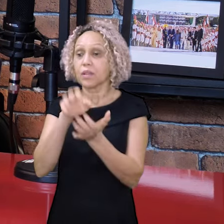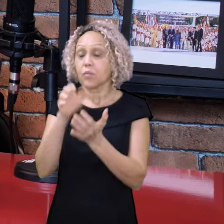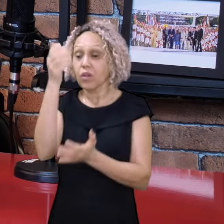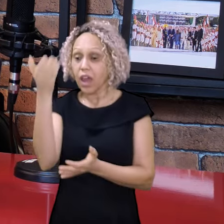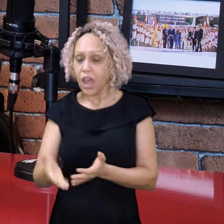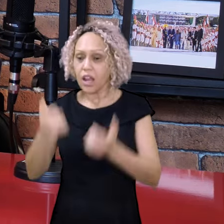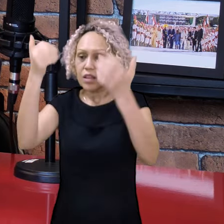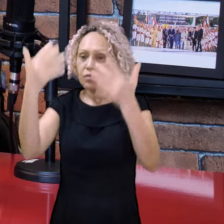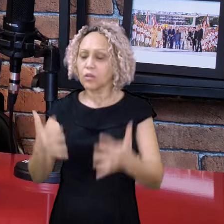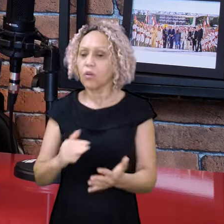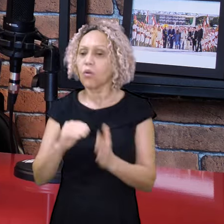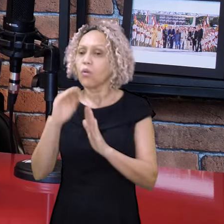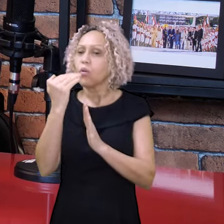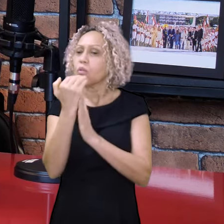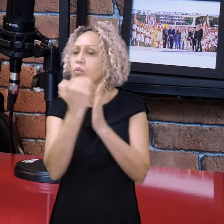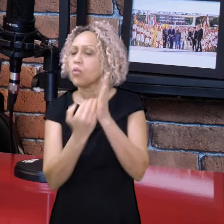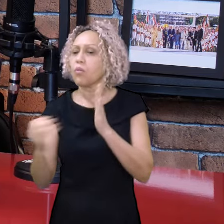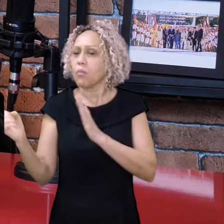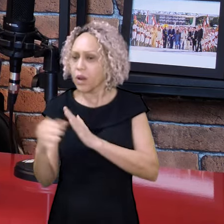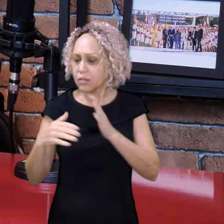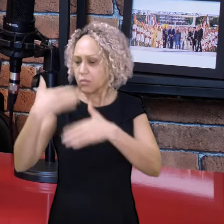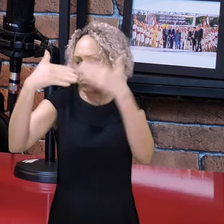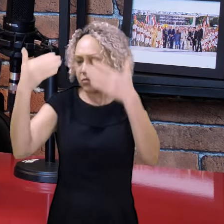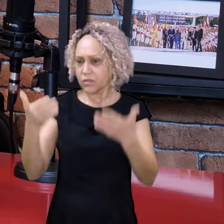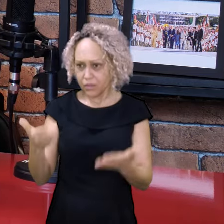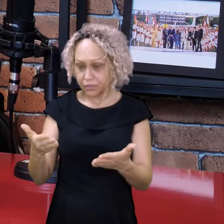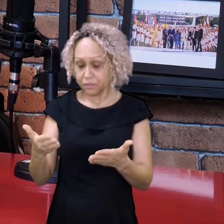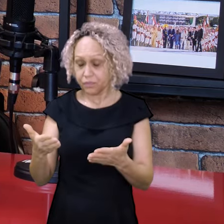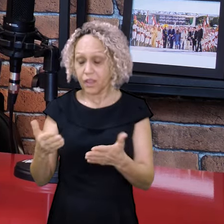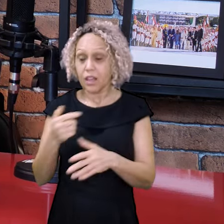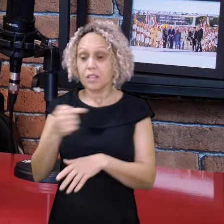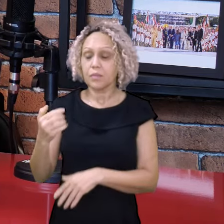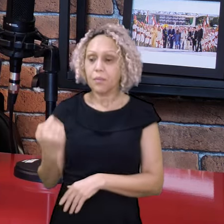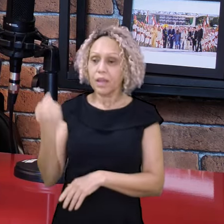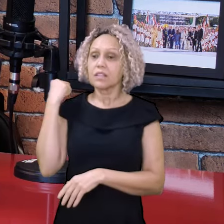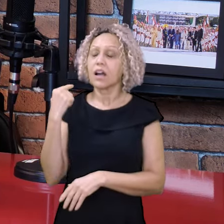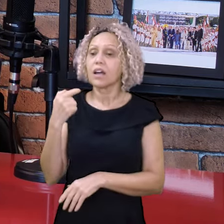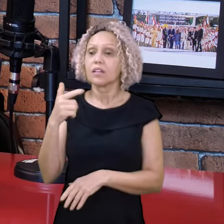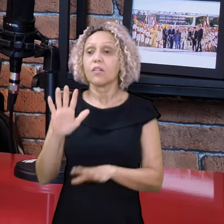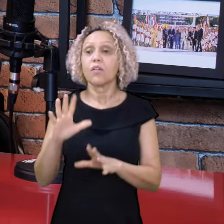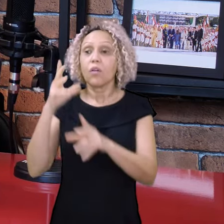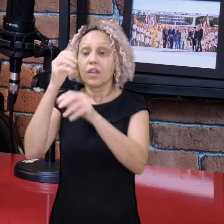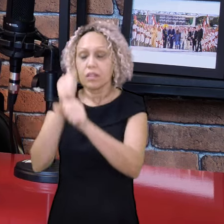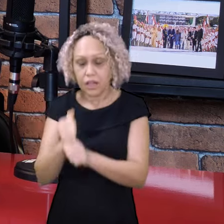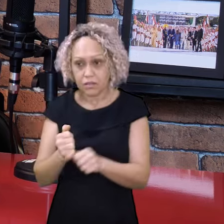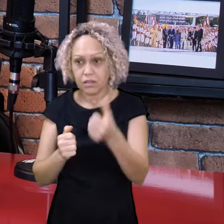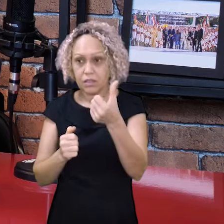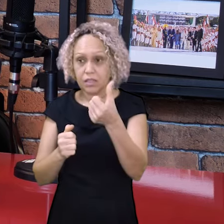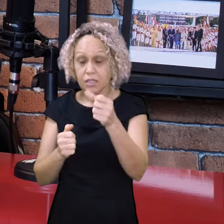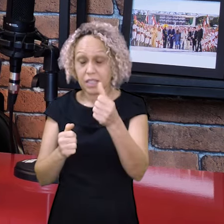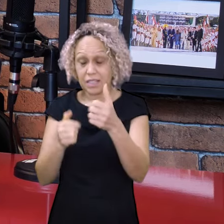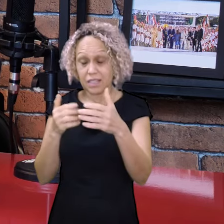Tereza Leitão. Ela falou sobre o novo plano de aceleração do crescimento, o PAC Seleções. Na semana passada, foram anunciados os resultados